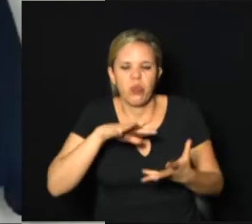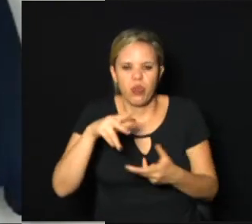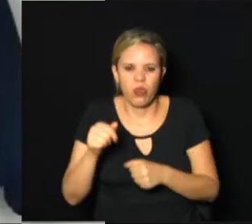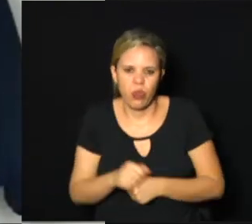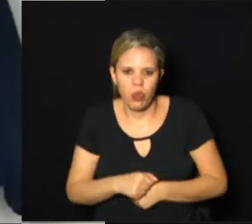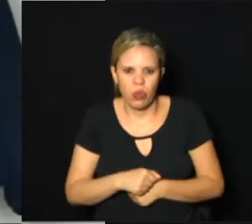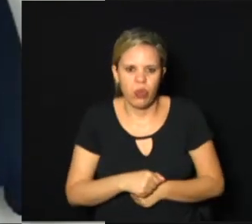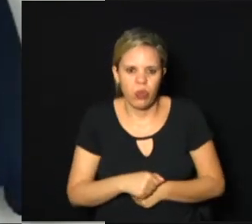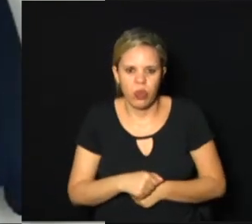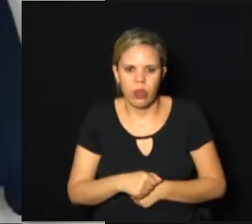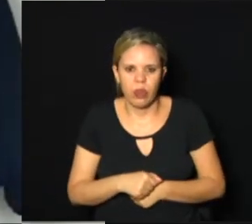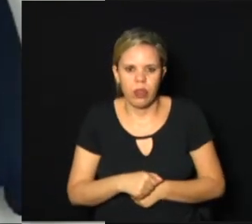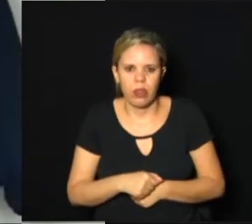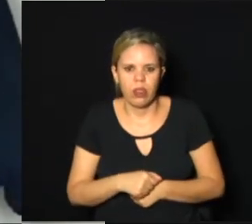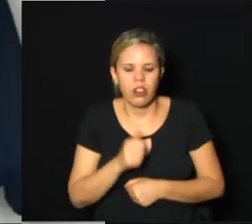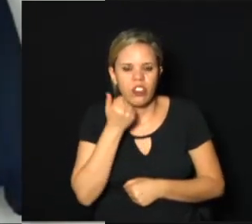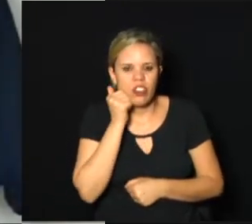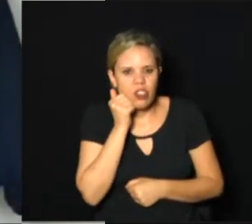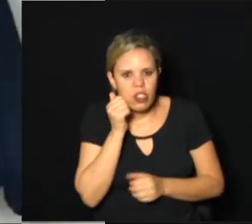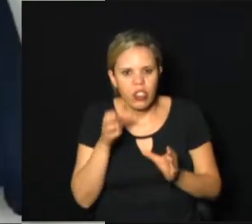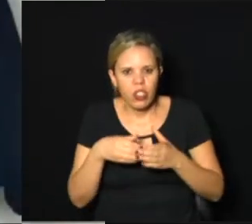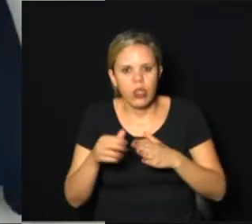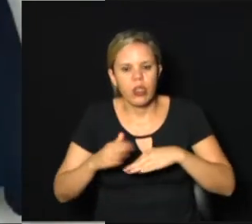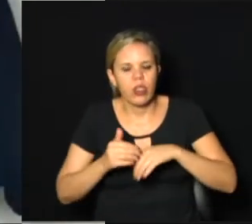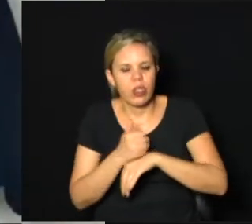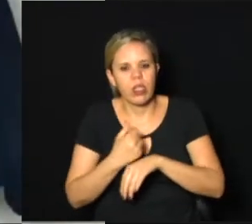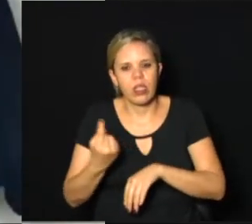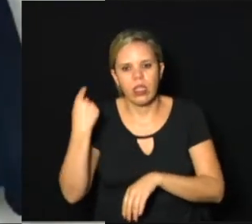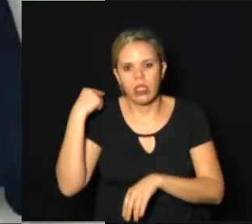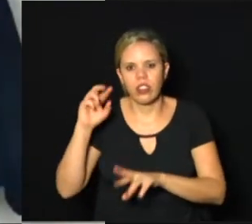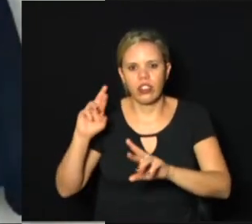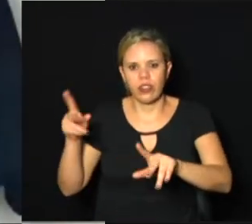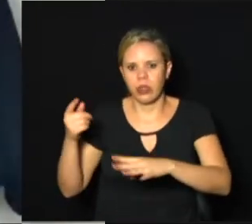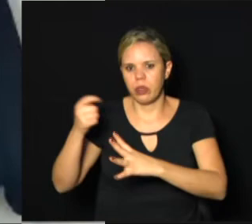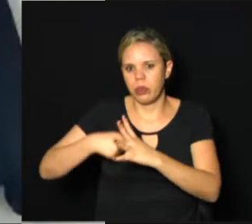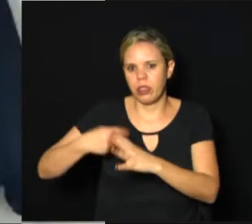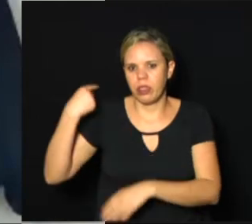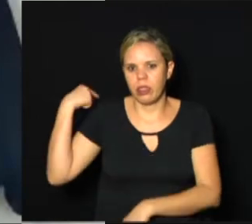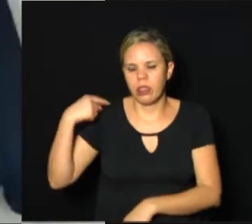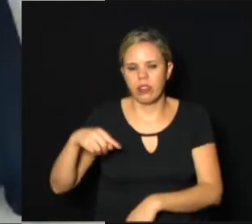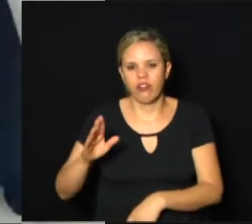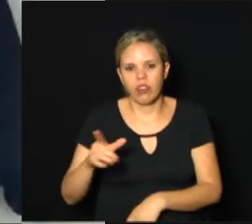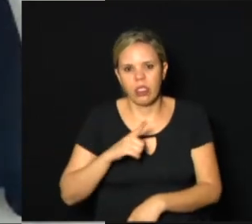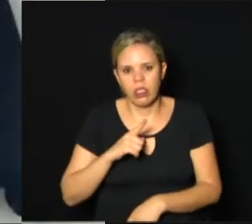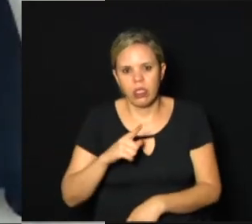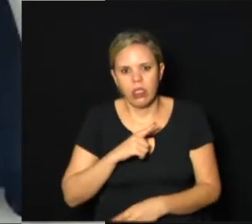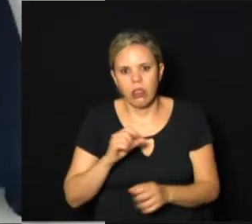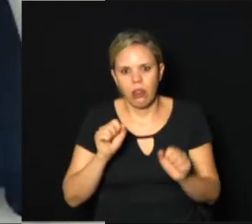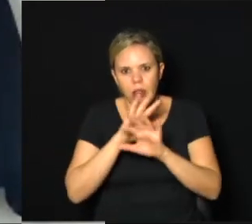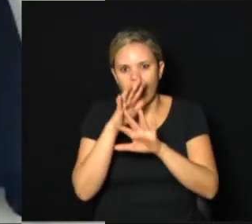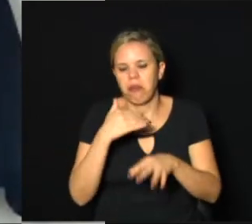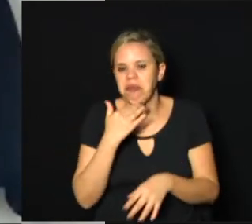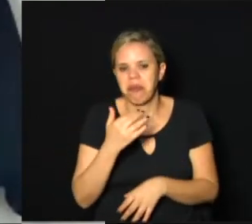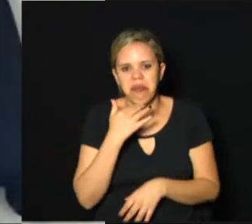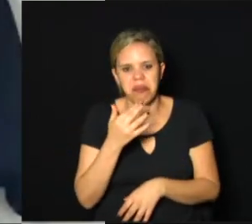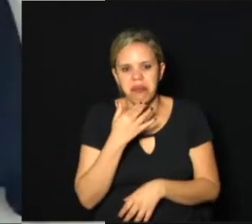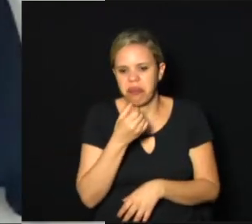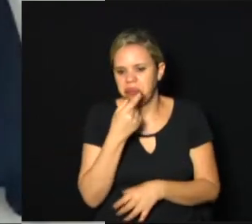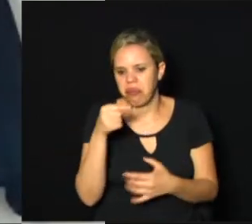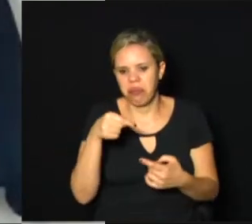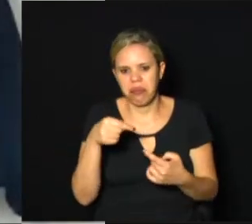o corpo de evidências científicas hoje, diferente do que era 4 meses atrás, já tem clareza de que não funciona.